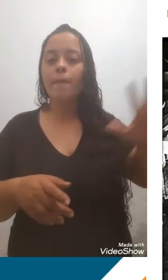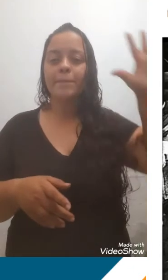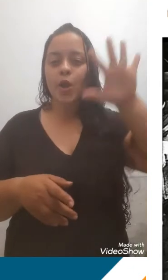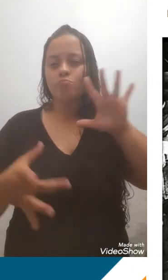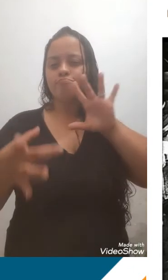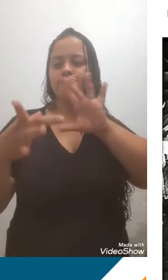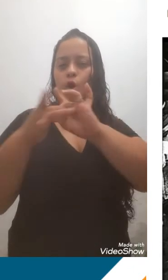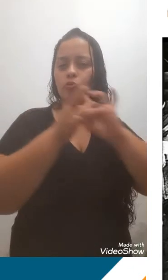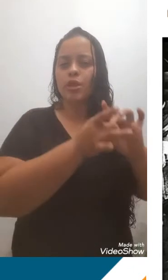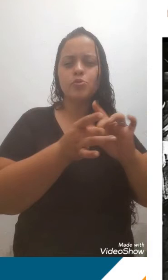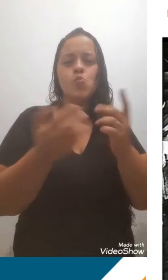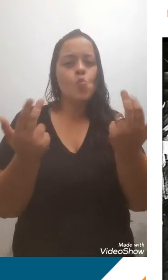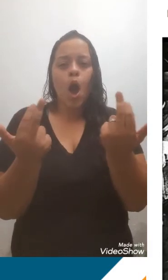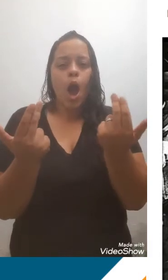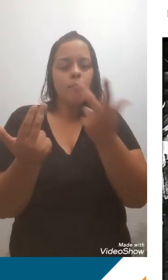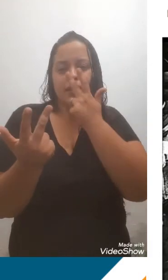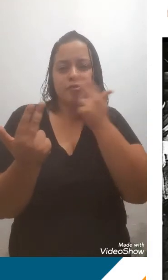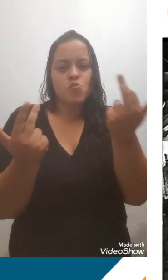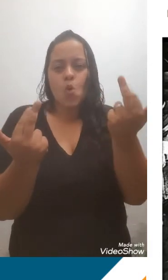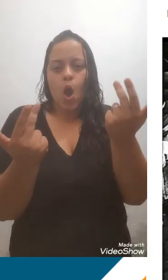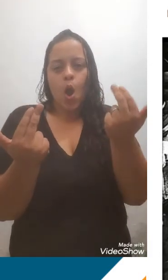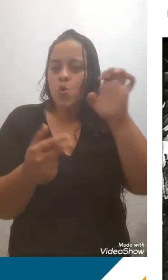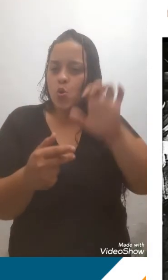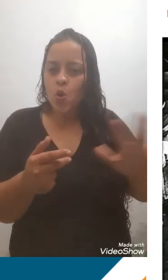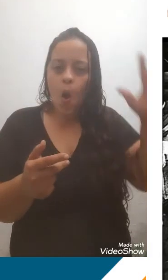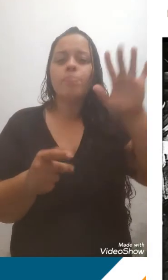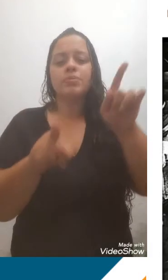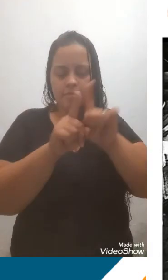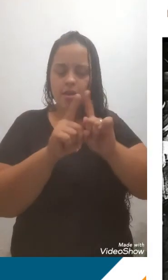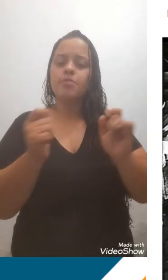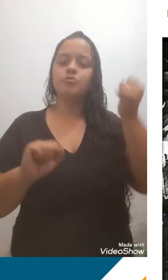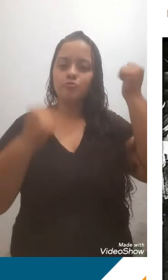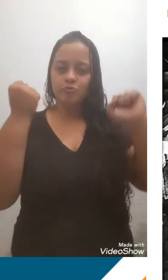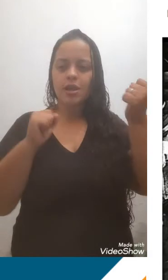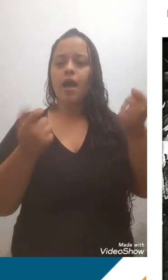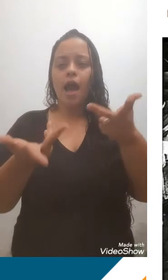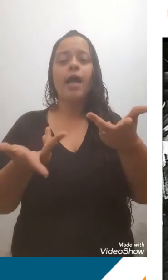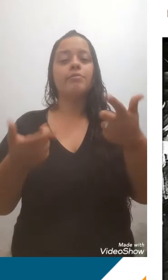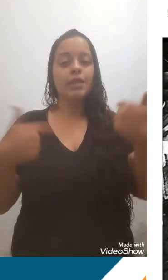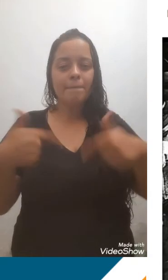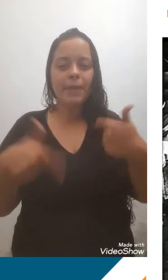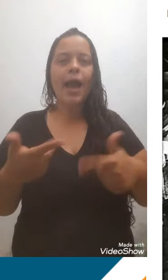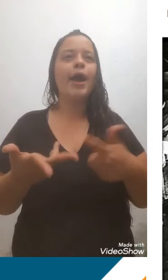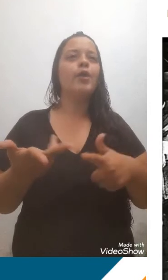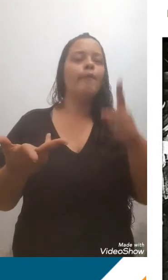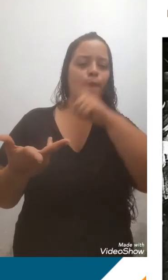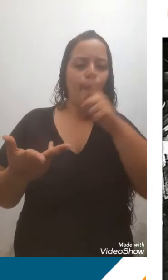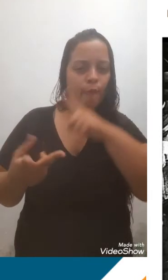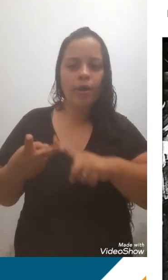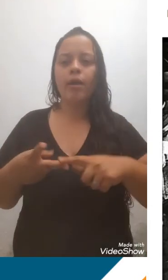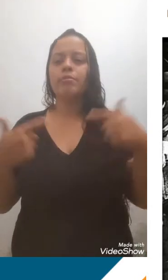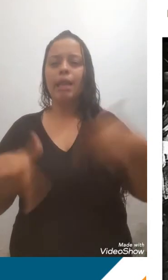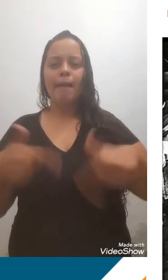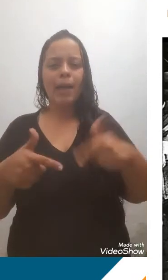muito parecido. Na Europa também esse processo industrial, ele proporcionou esse tipo de trabalho insalubre, esse tipo